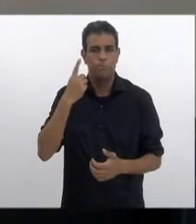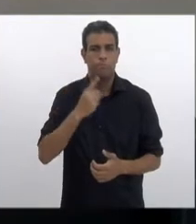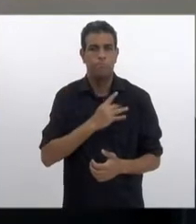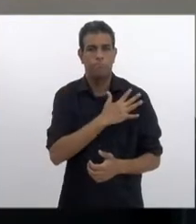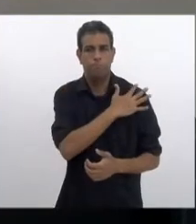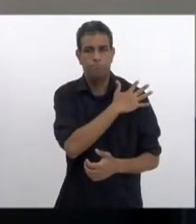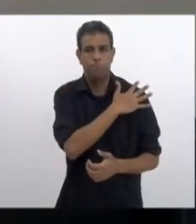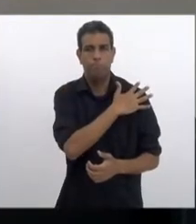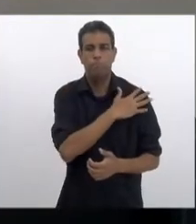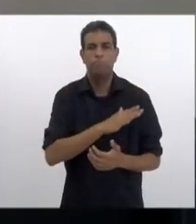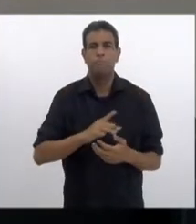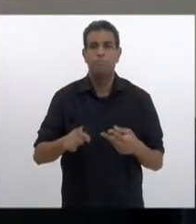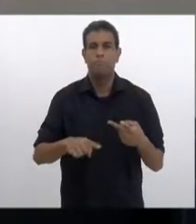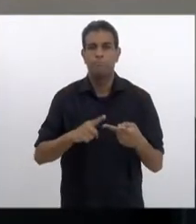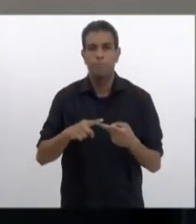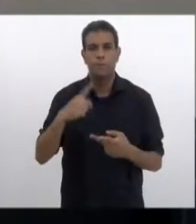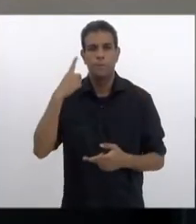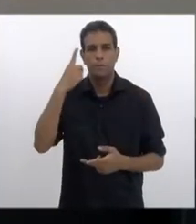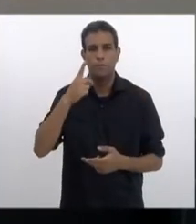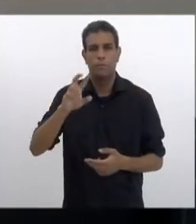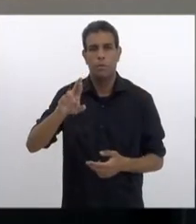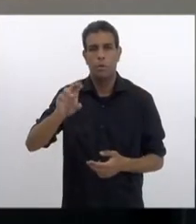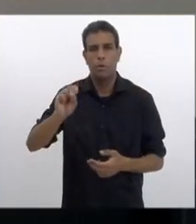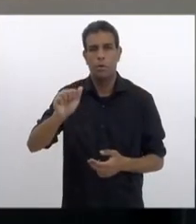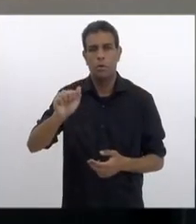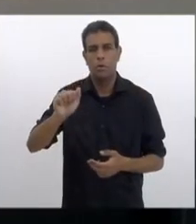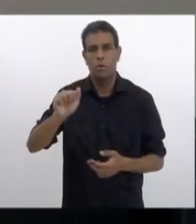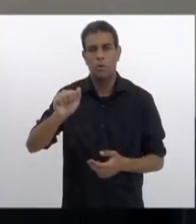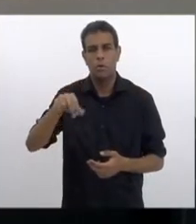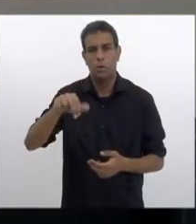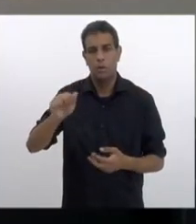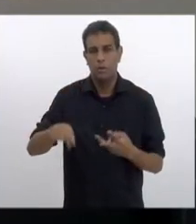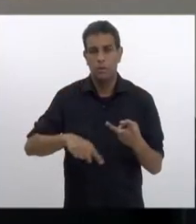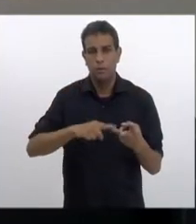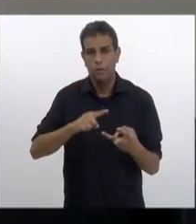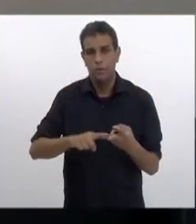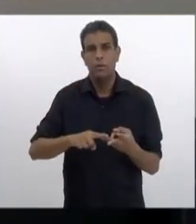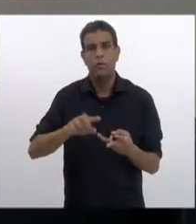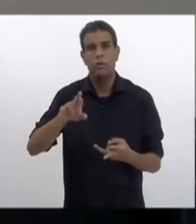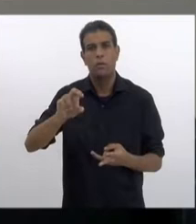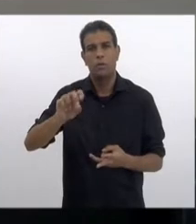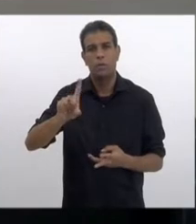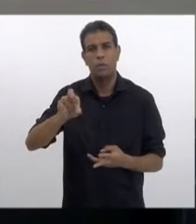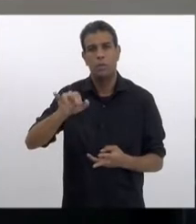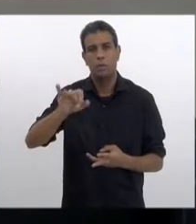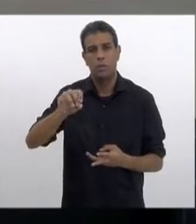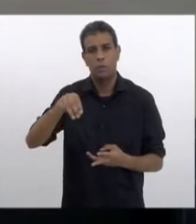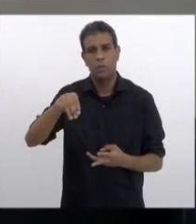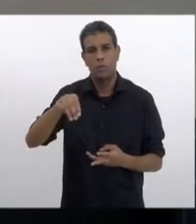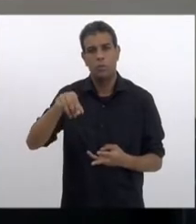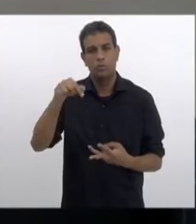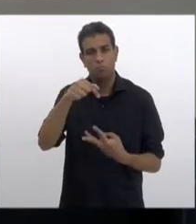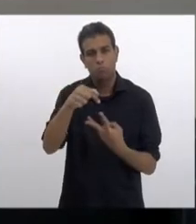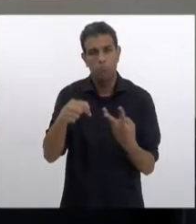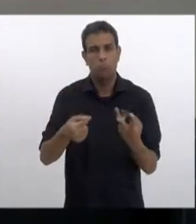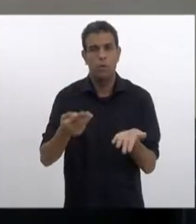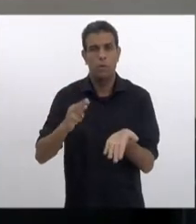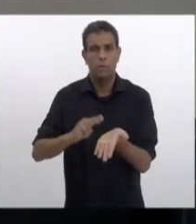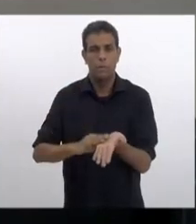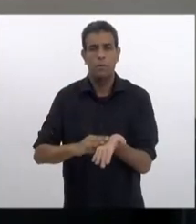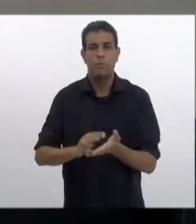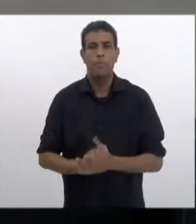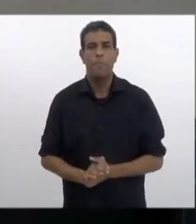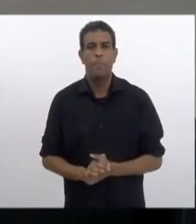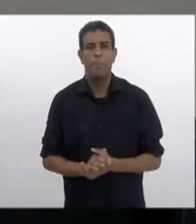Bernardo, a deputada Rosane Félix, Rosenberg Reis, Rodrigo Amorim, são membros efetivos.